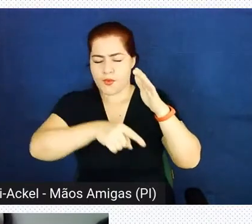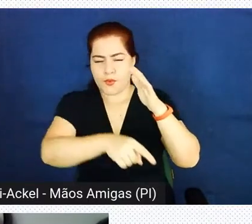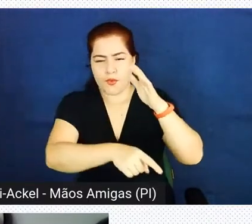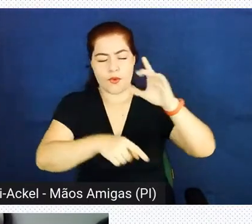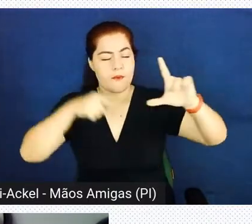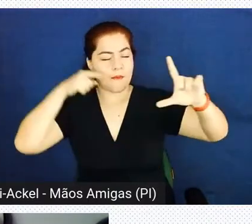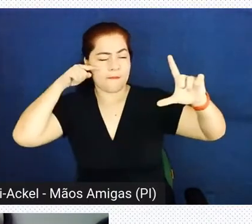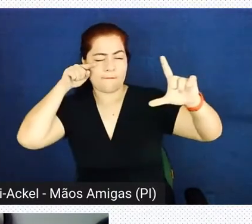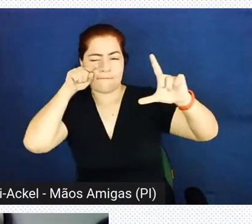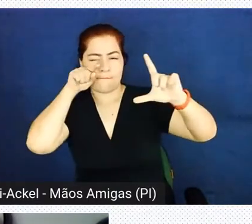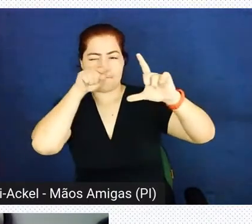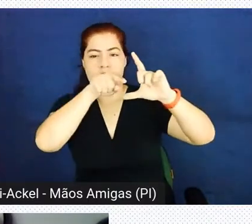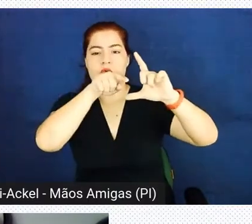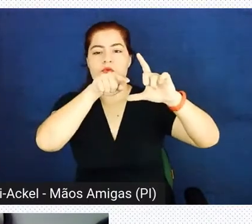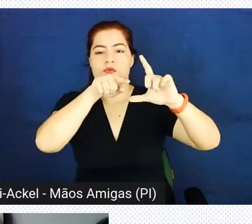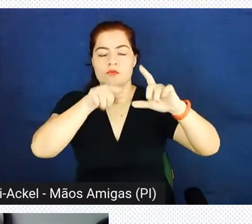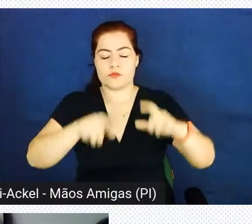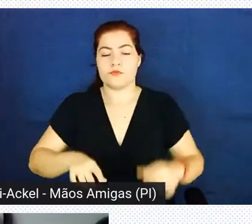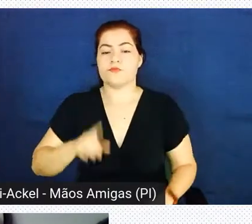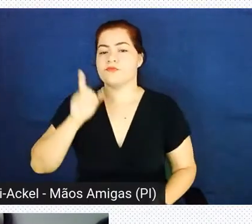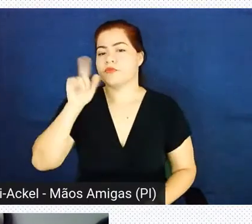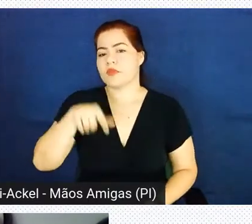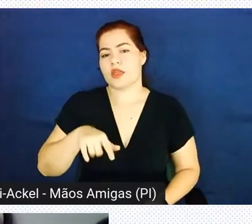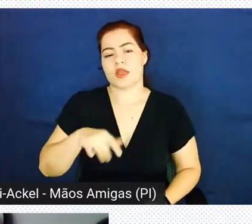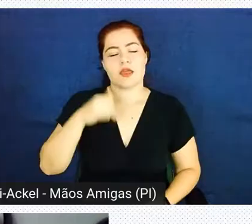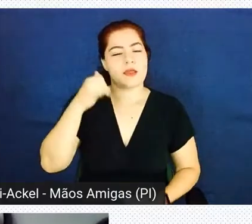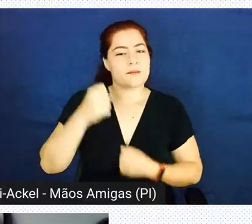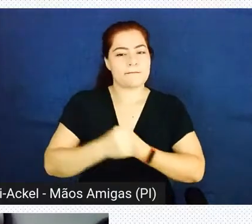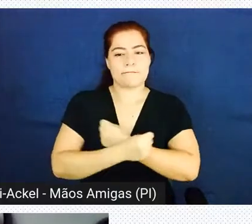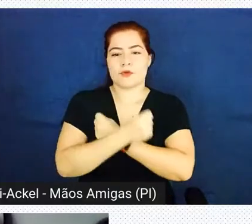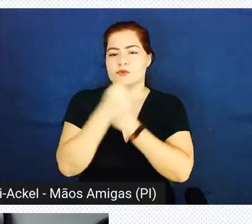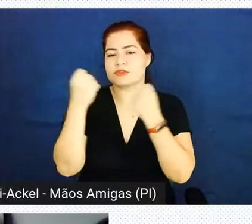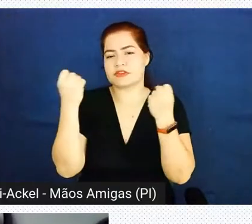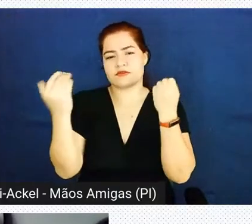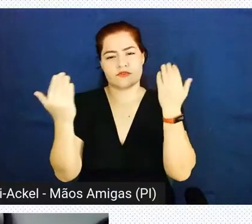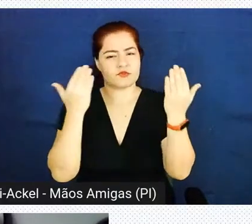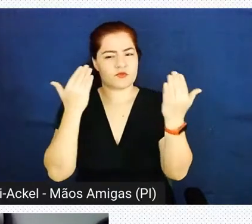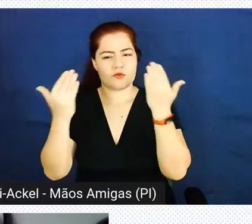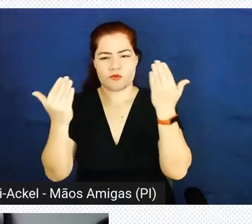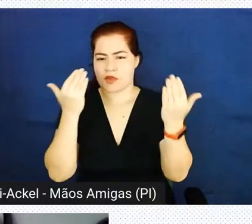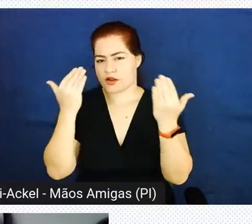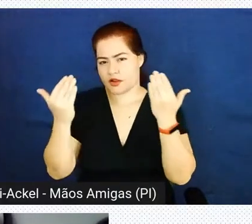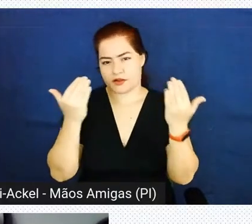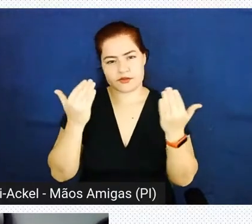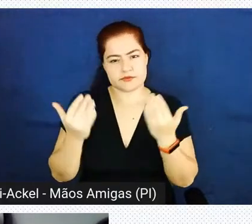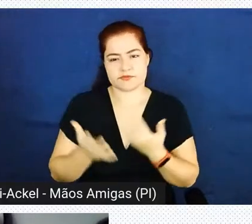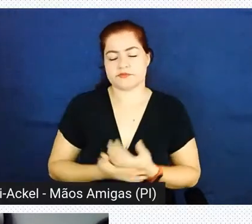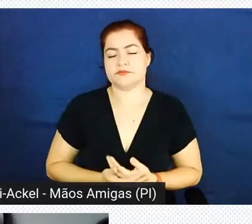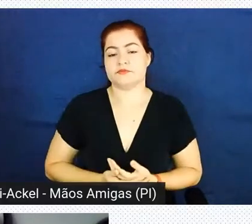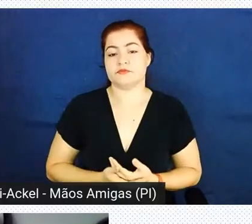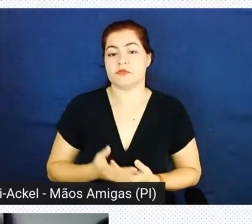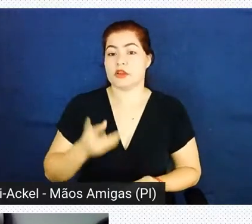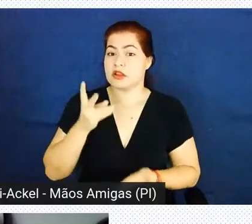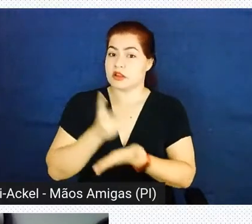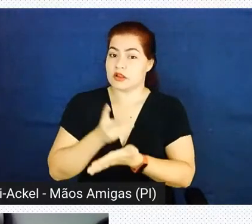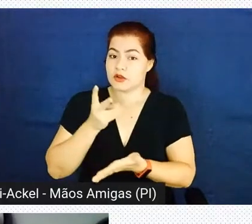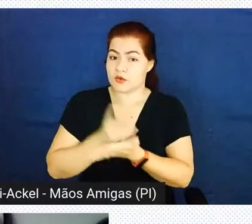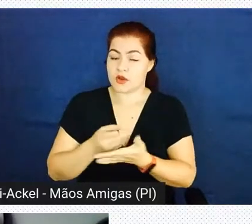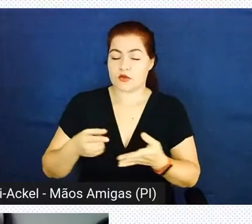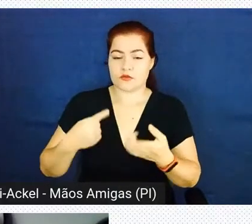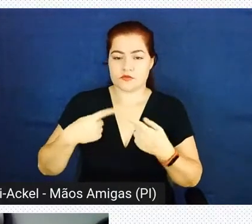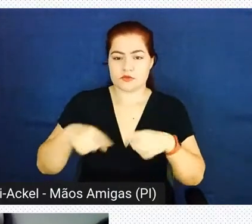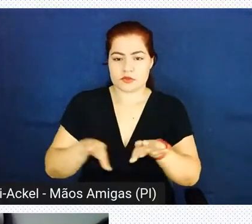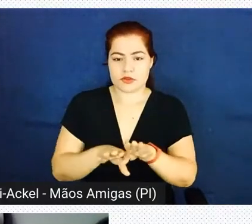apresentadas, era incomparável, é incomparável, né? Da mesma forma, a sua